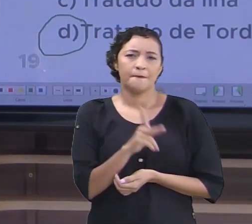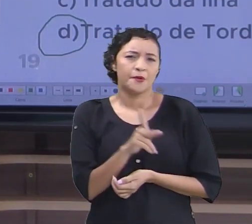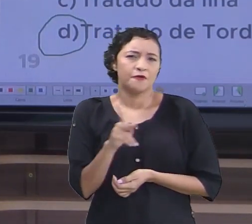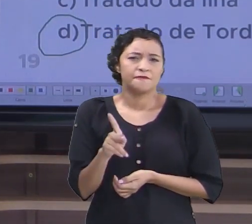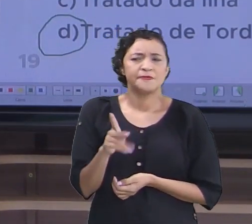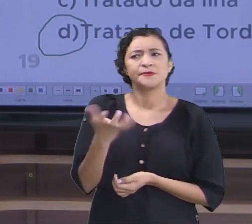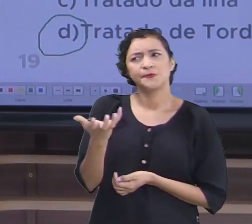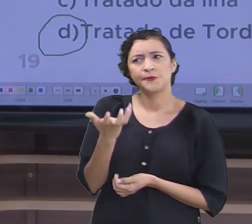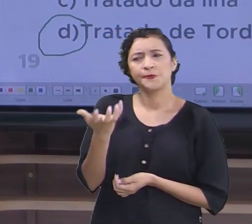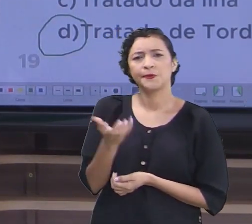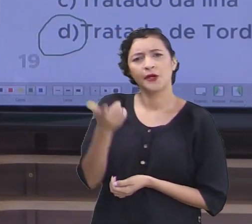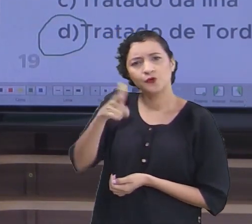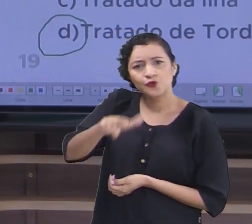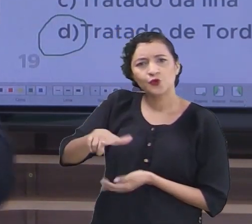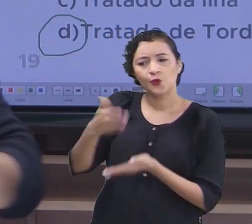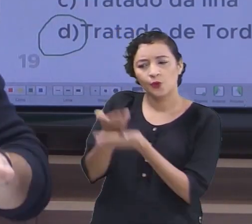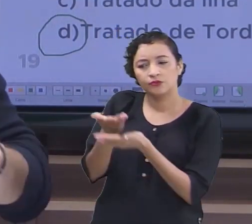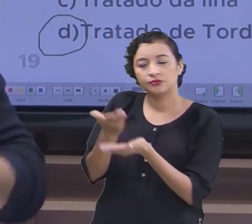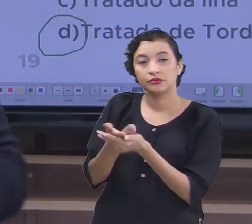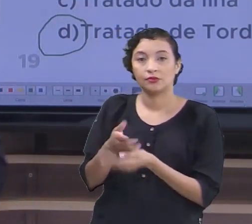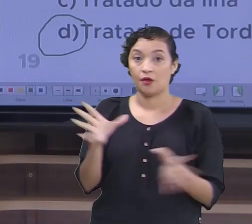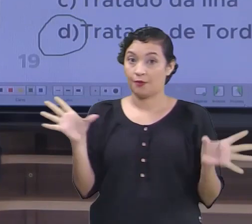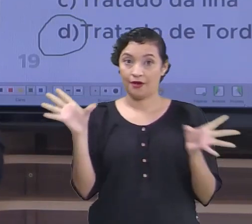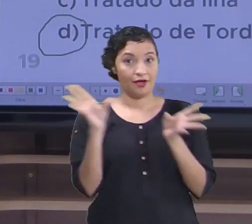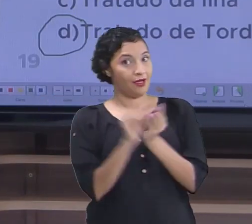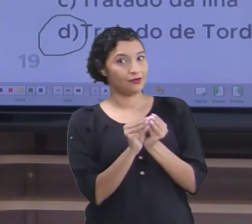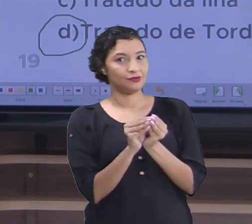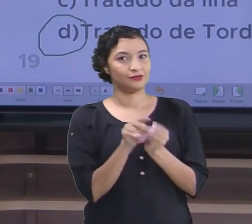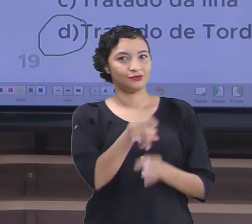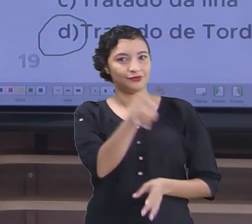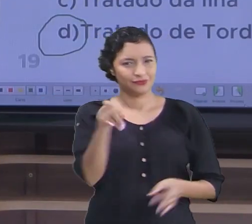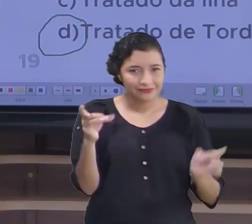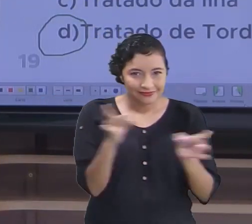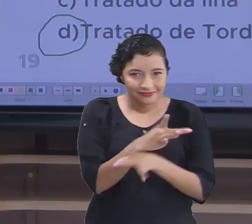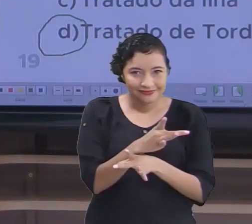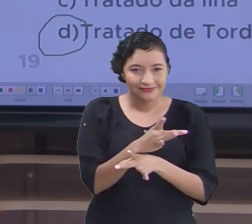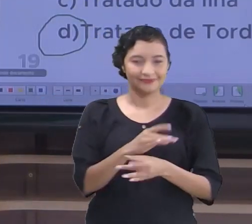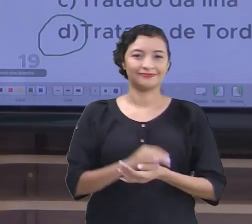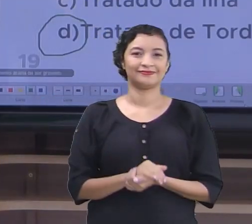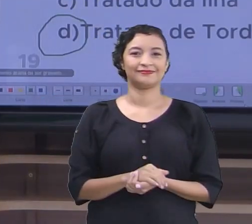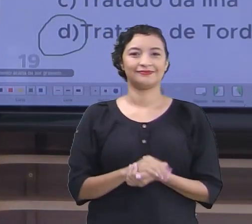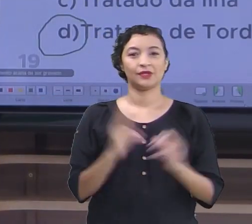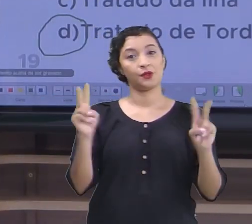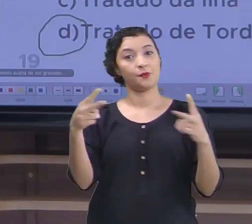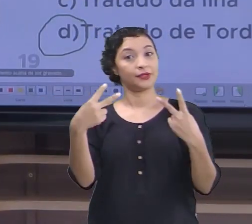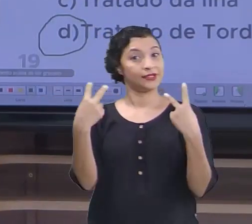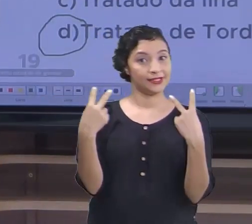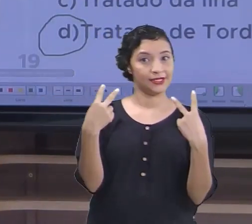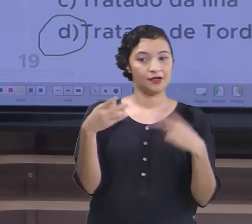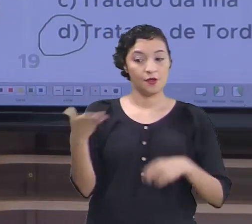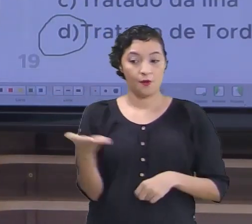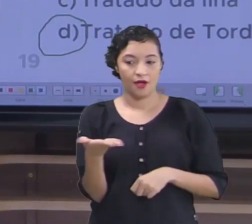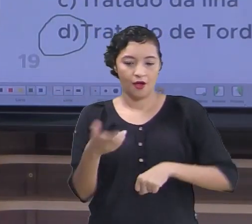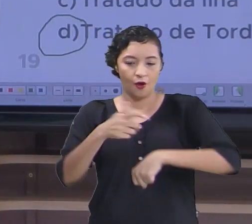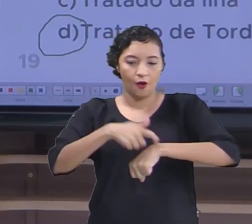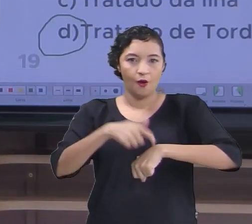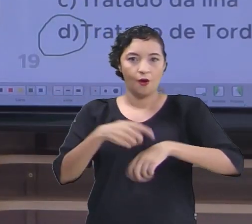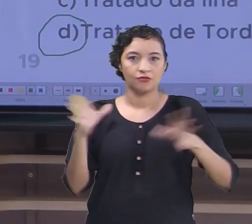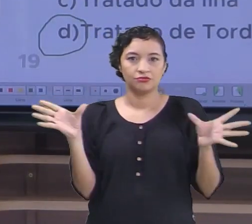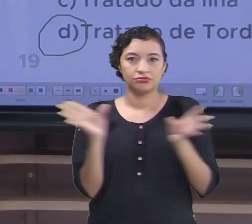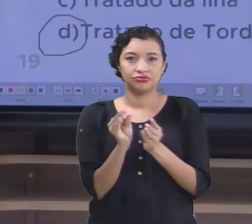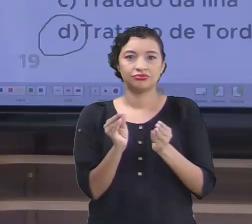esse assunto de novo. Vou fazer aqui um resumão. Estão prontos? Então presta atenção, que agora chegou a hora do nosso